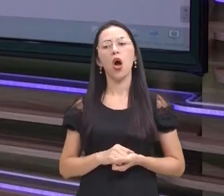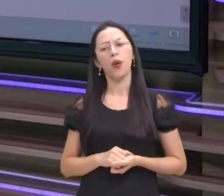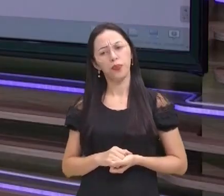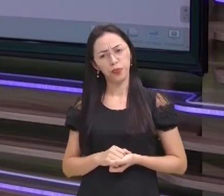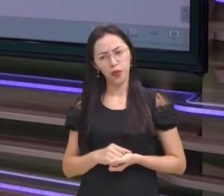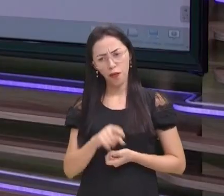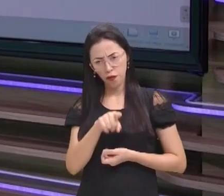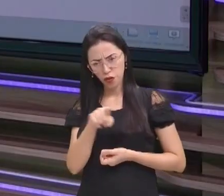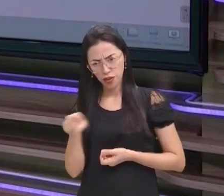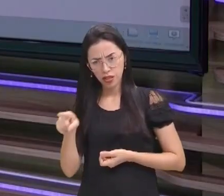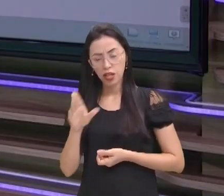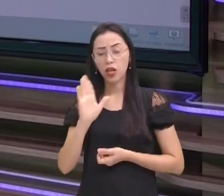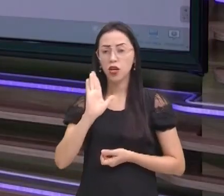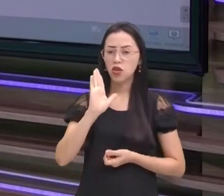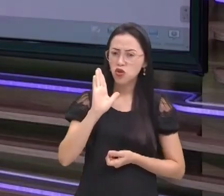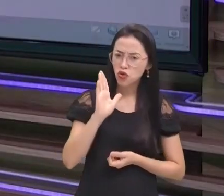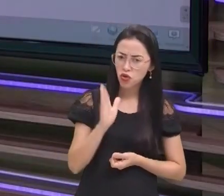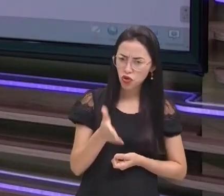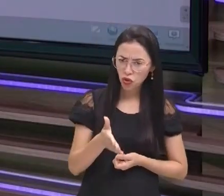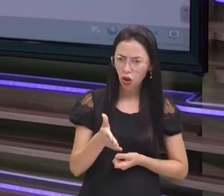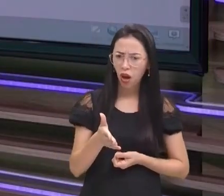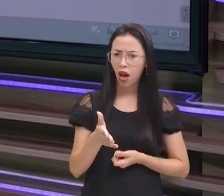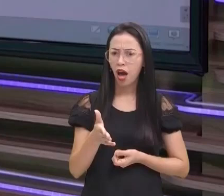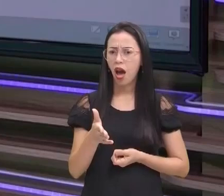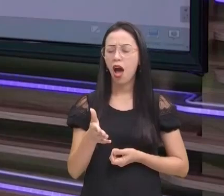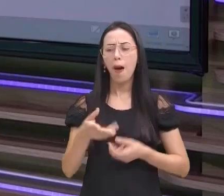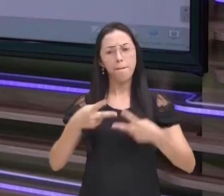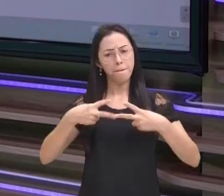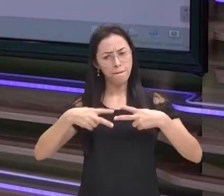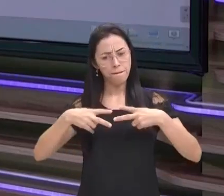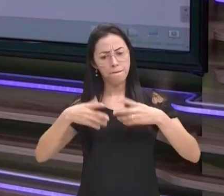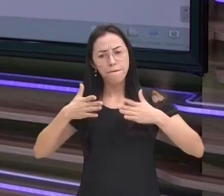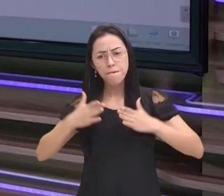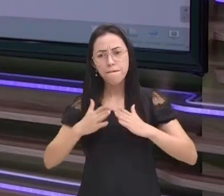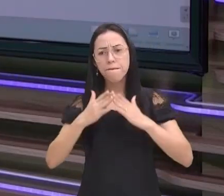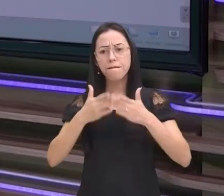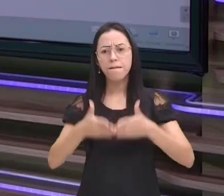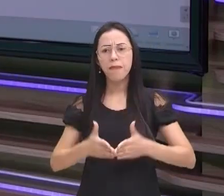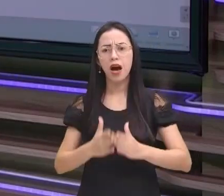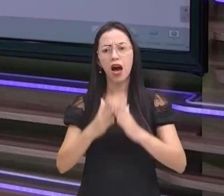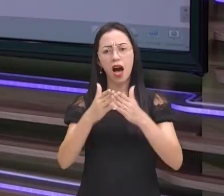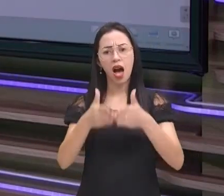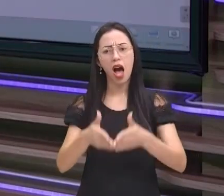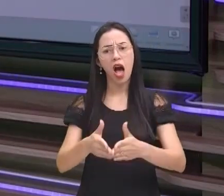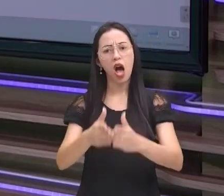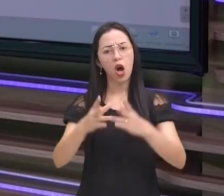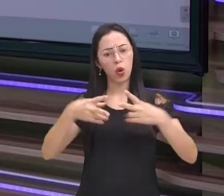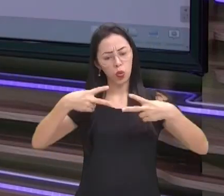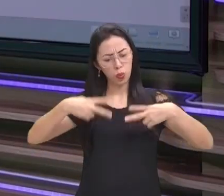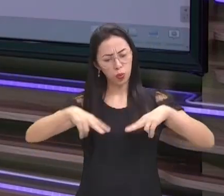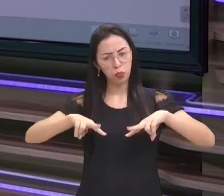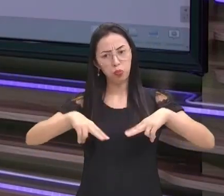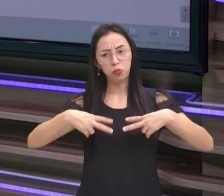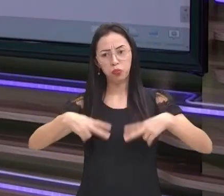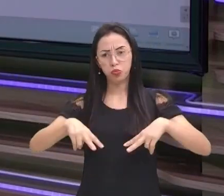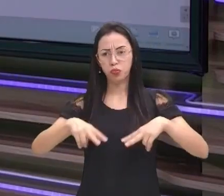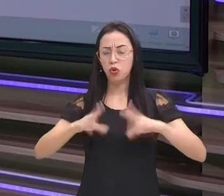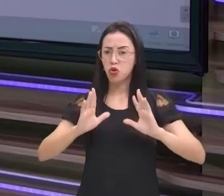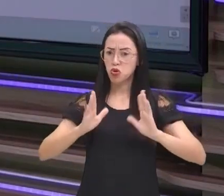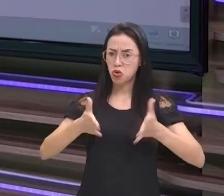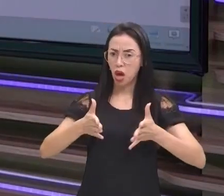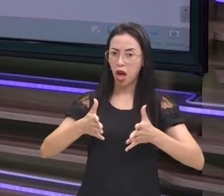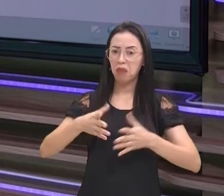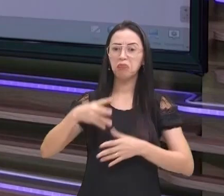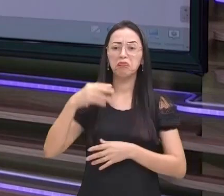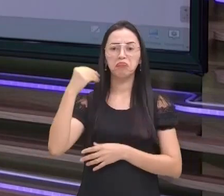passaram alguma vez pendurados num barco sobre uma rede? Deve ser uma experiência muito incrível.